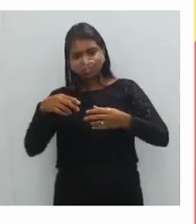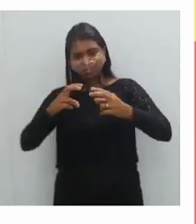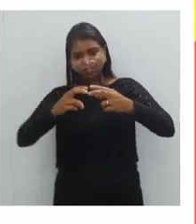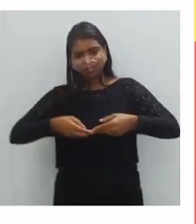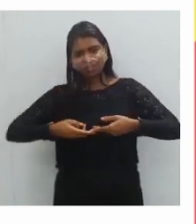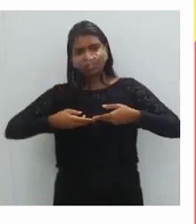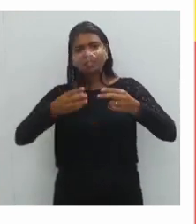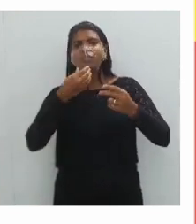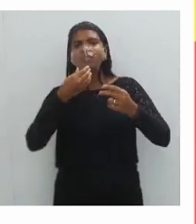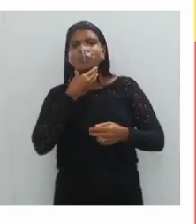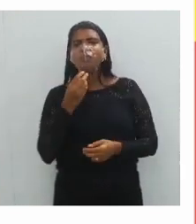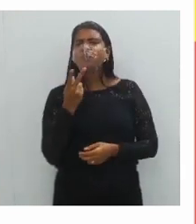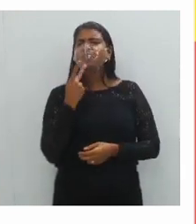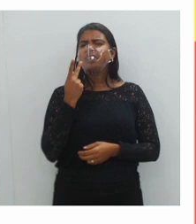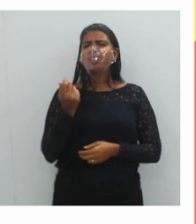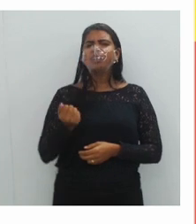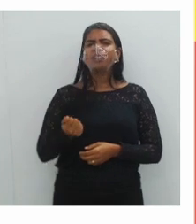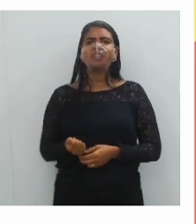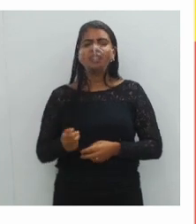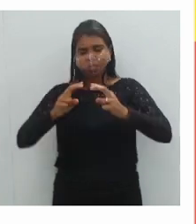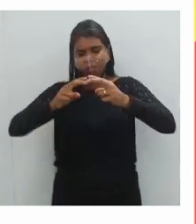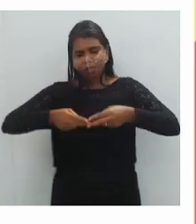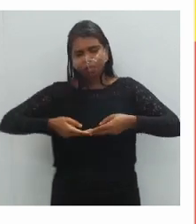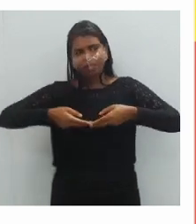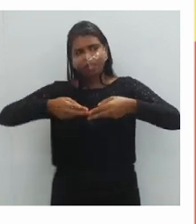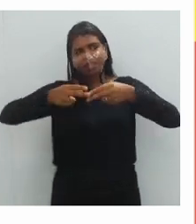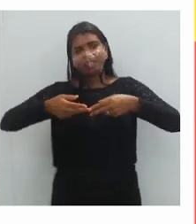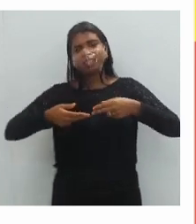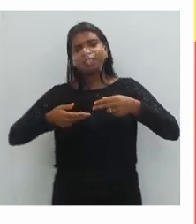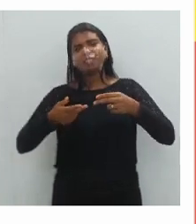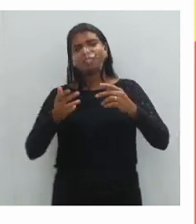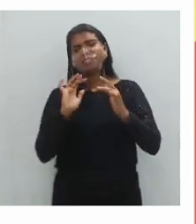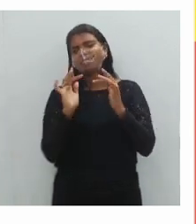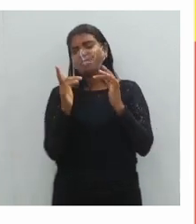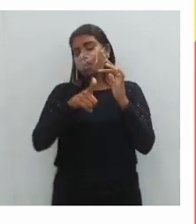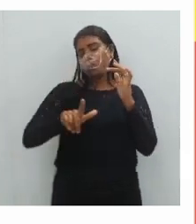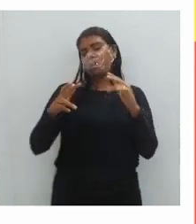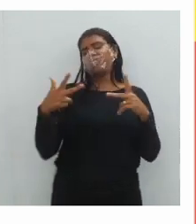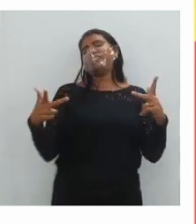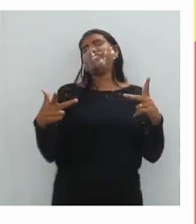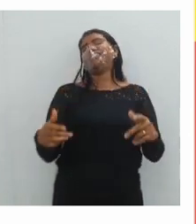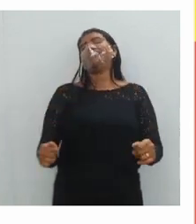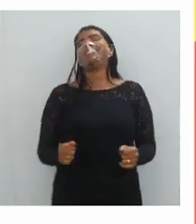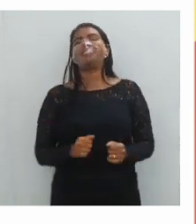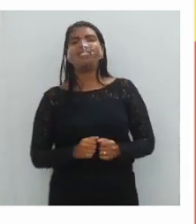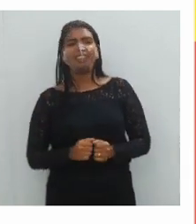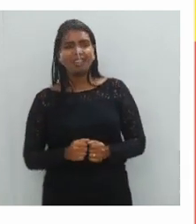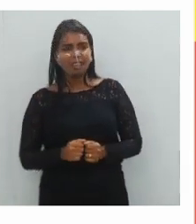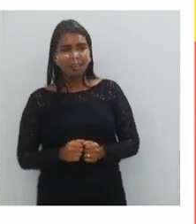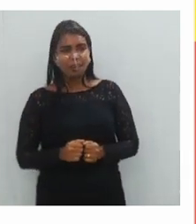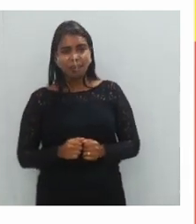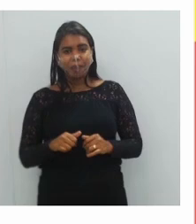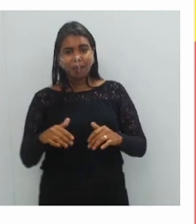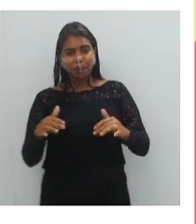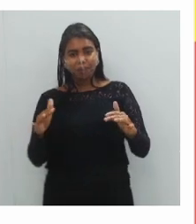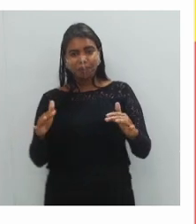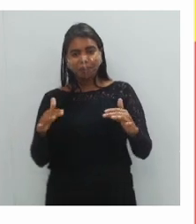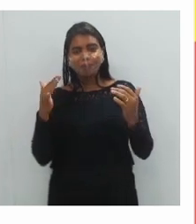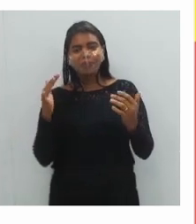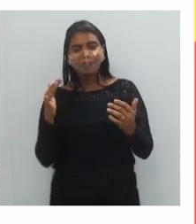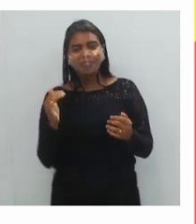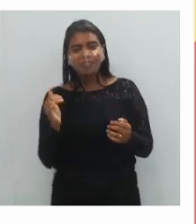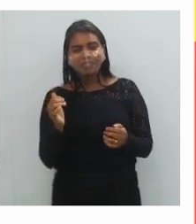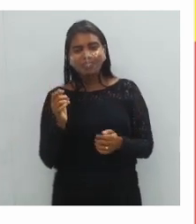um homem, ele diz assim: rede social aqui em casa é outra coisa. Então veja o